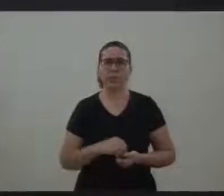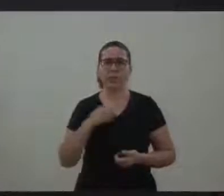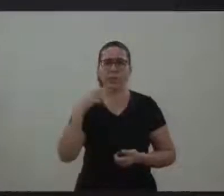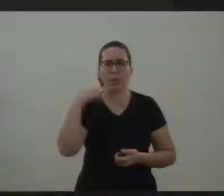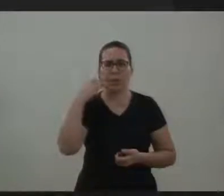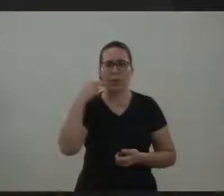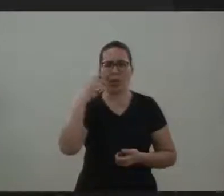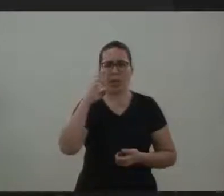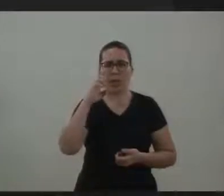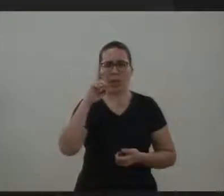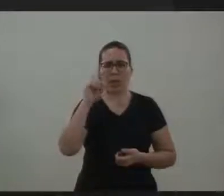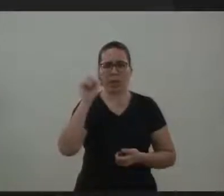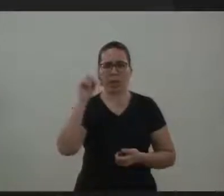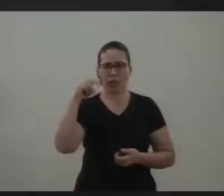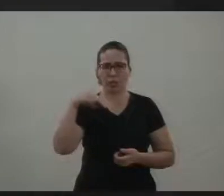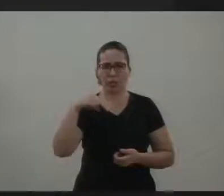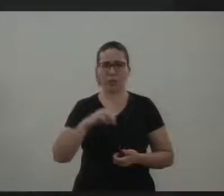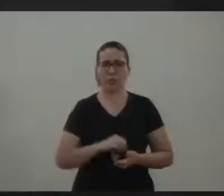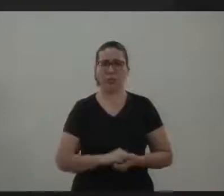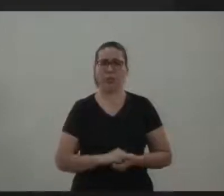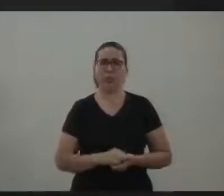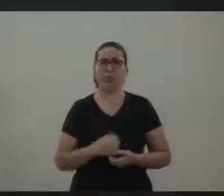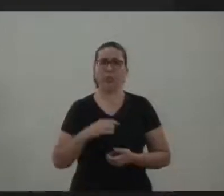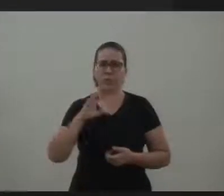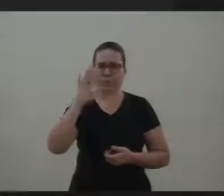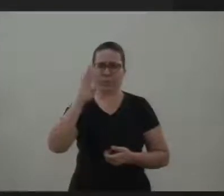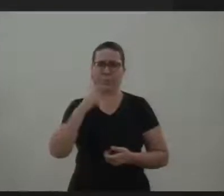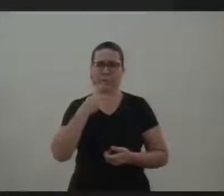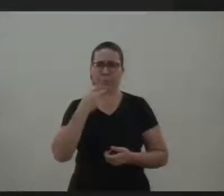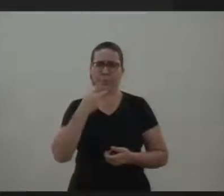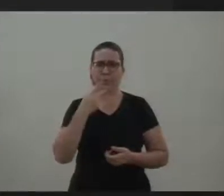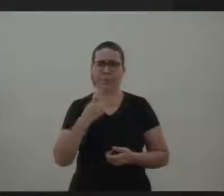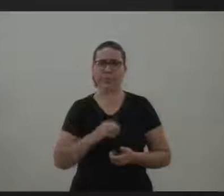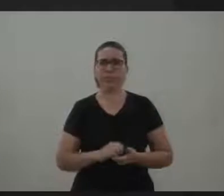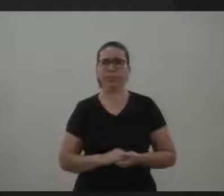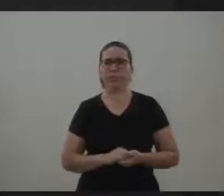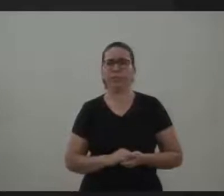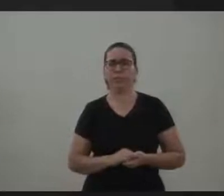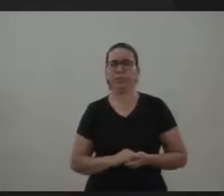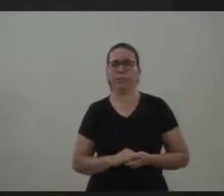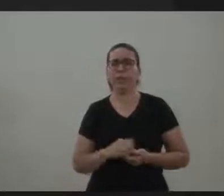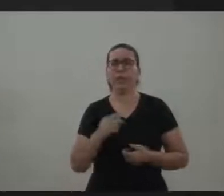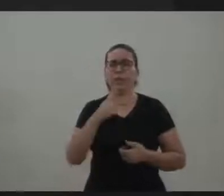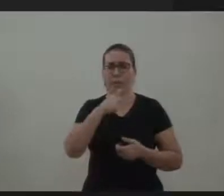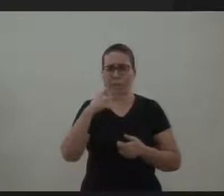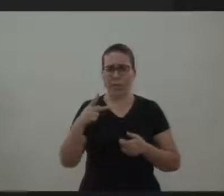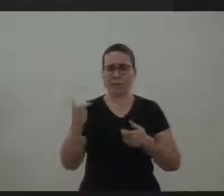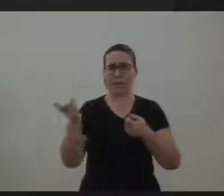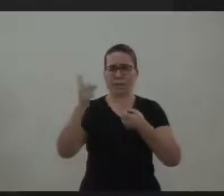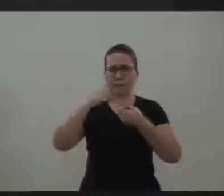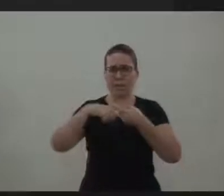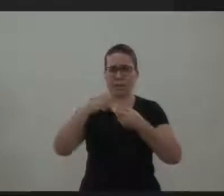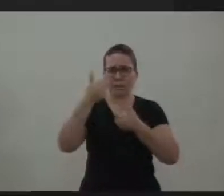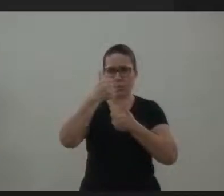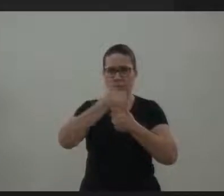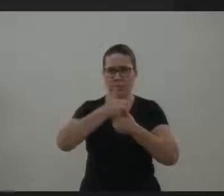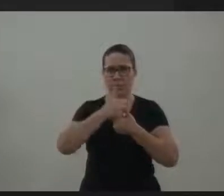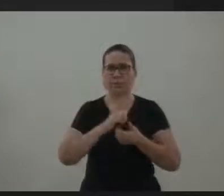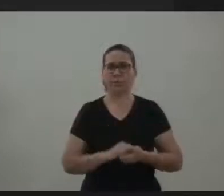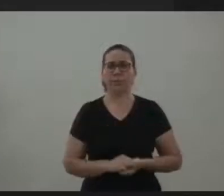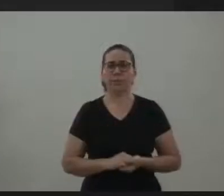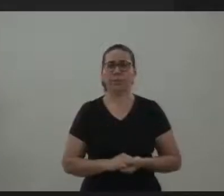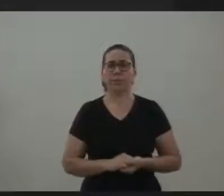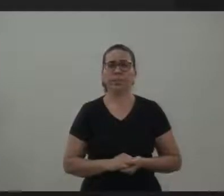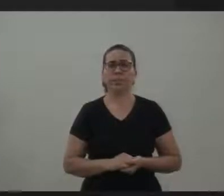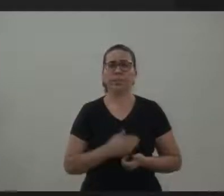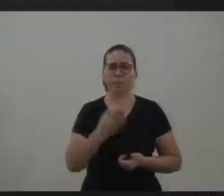Vereador Edson PC. Essa palavra. Solicito que o senhor presidente retome suas funções.